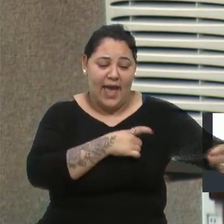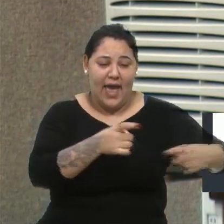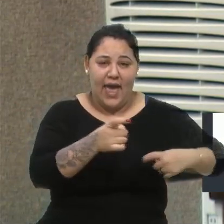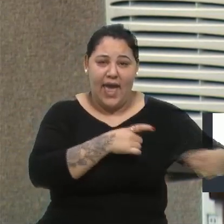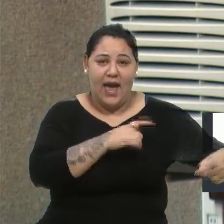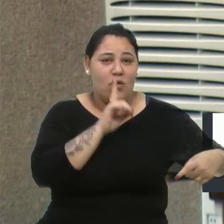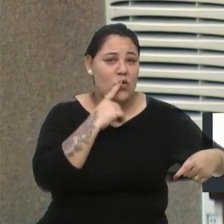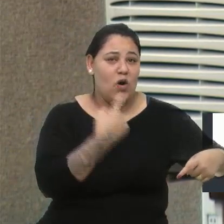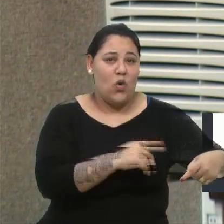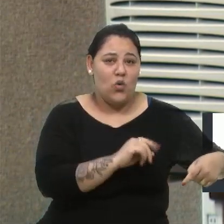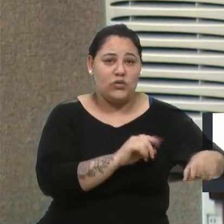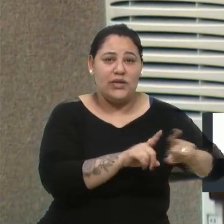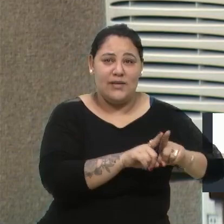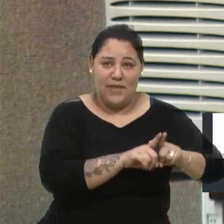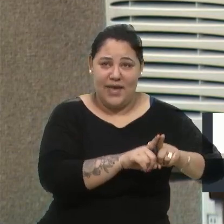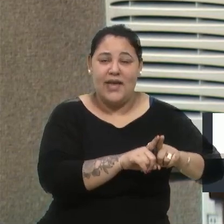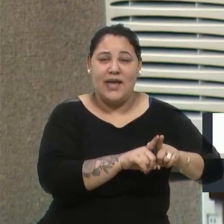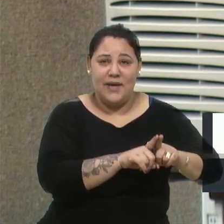e a Rússia,